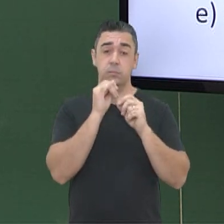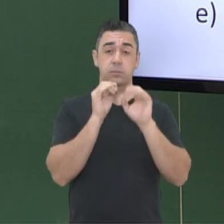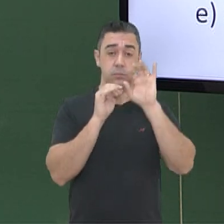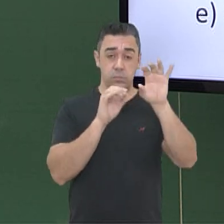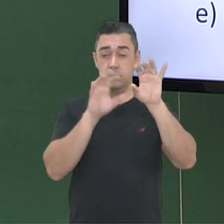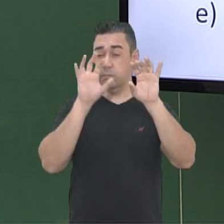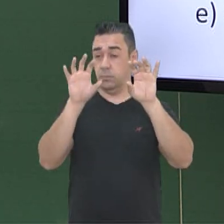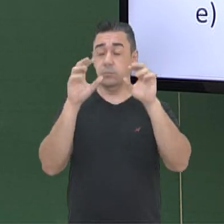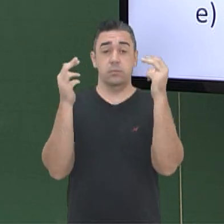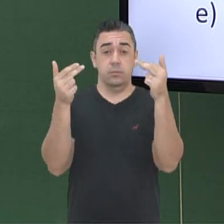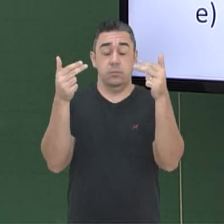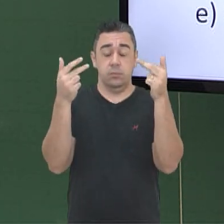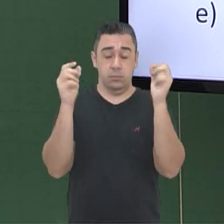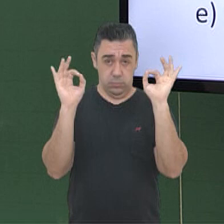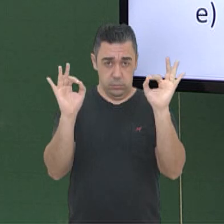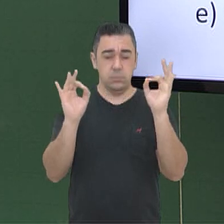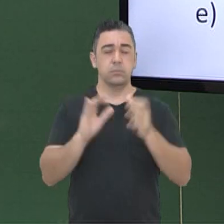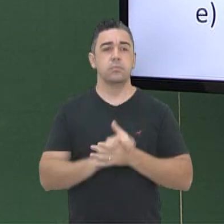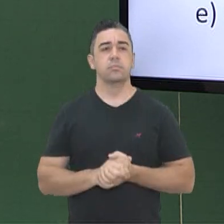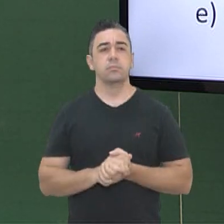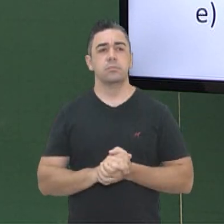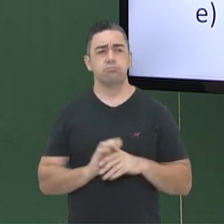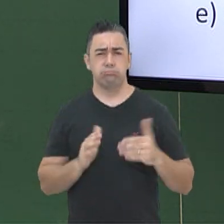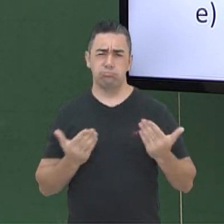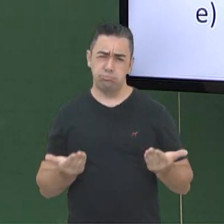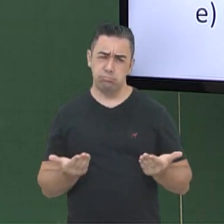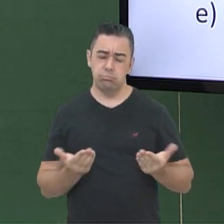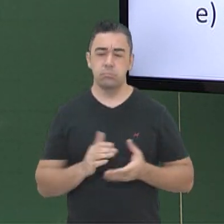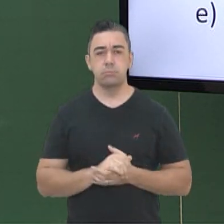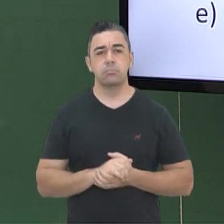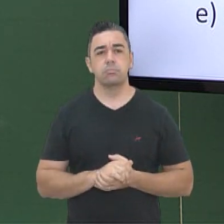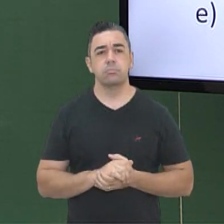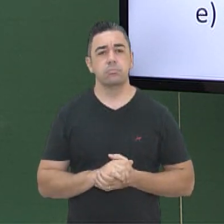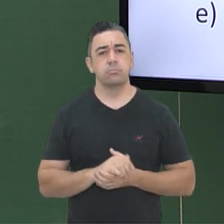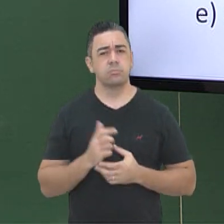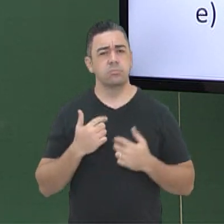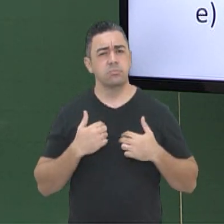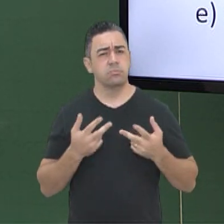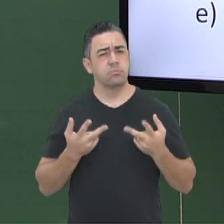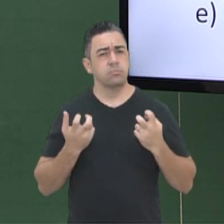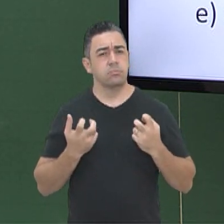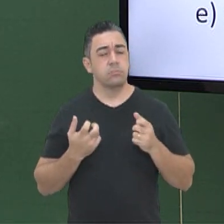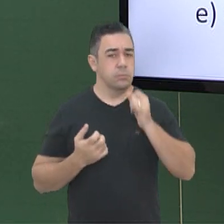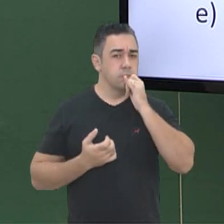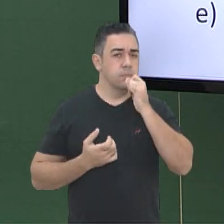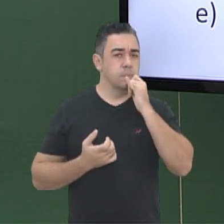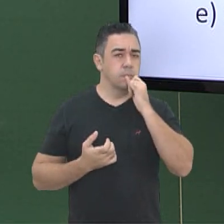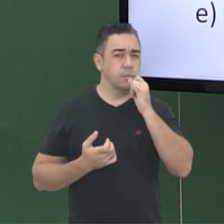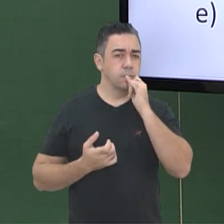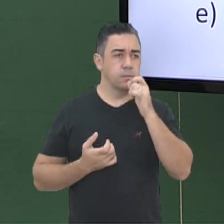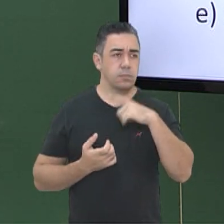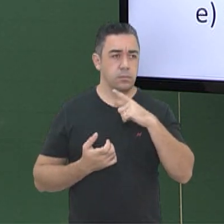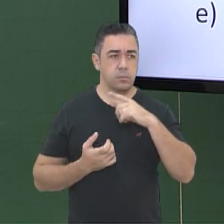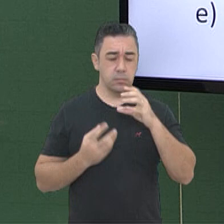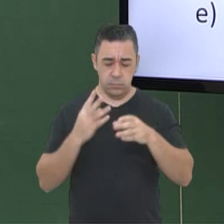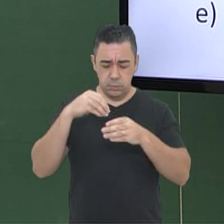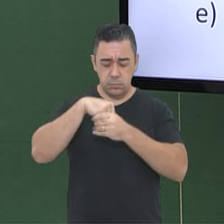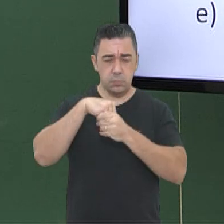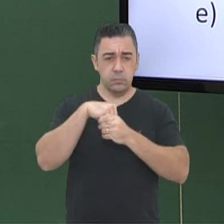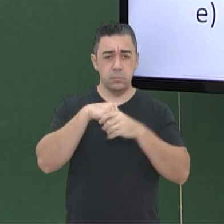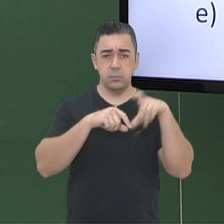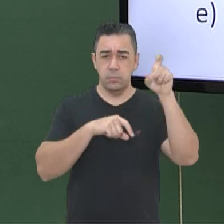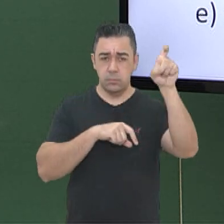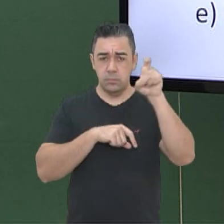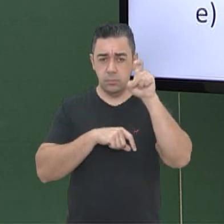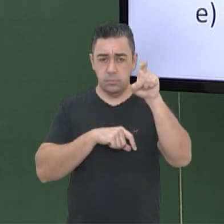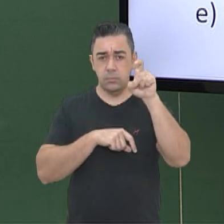são coisas iguais, beleza? Então, o que eu posso fazer aqui? Como eu tenho um produto aqui dentro, tá?